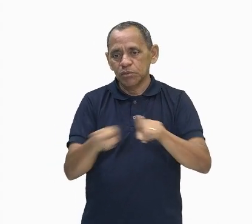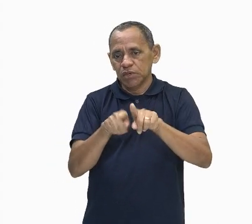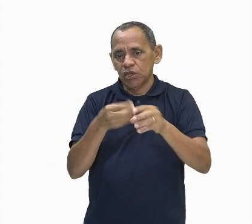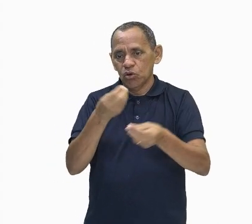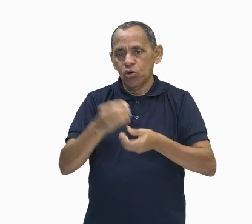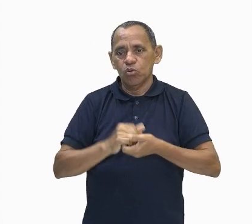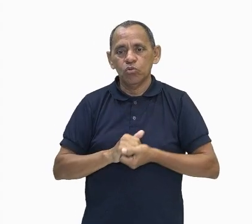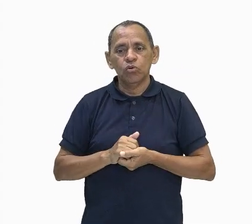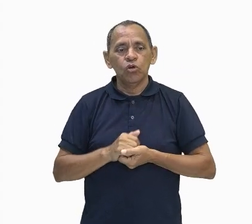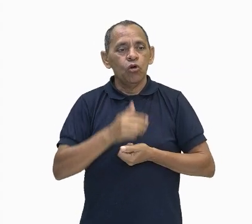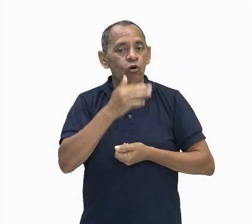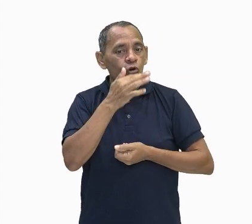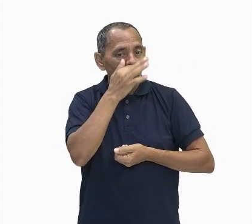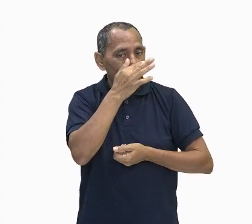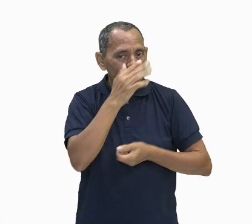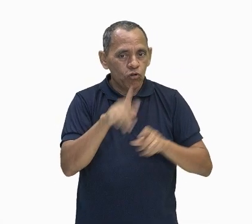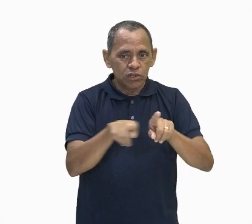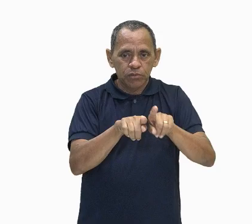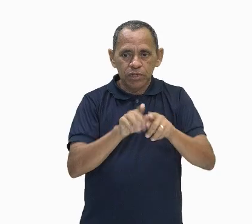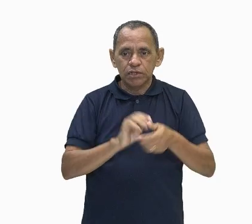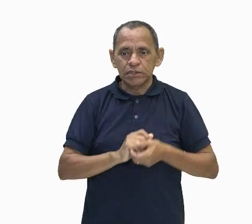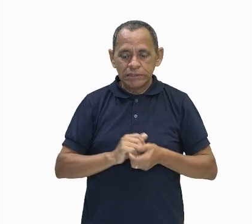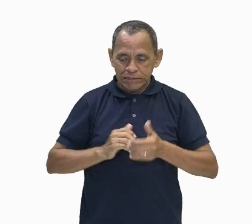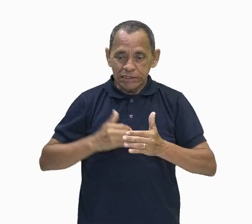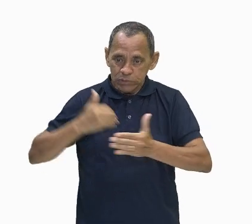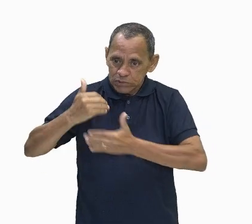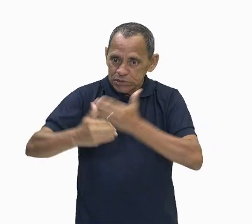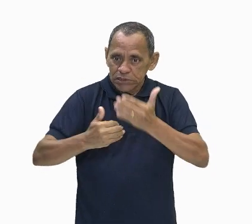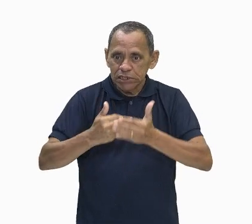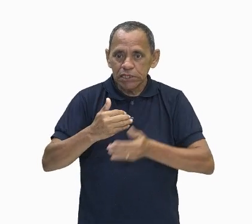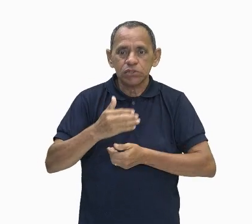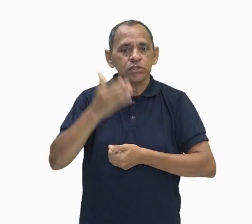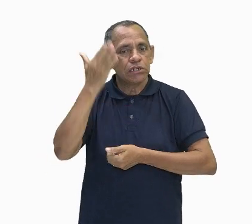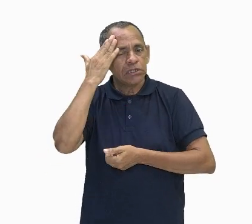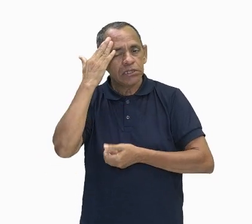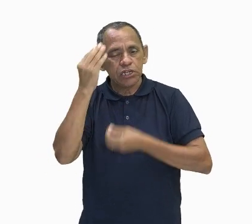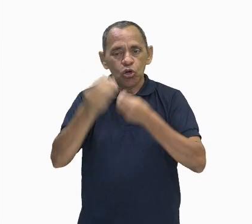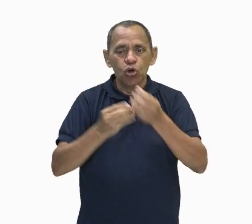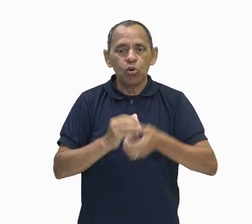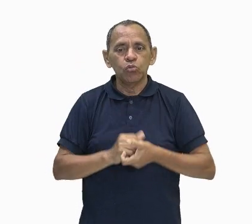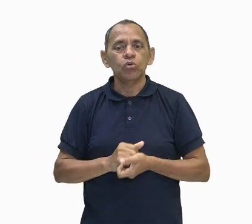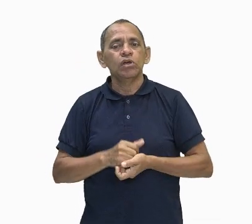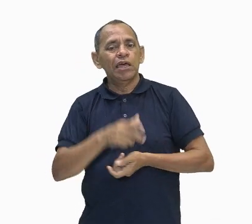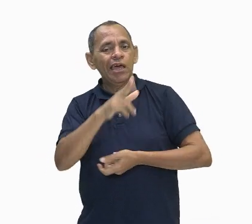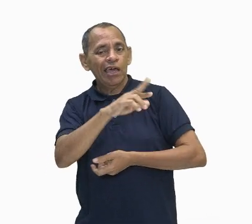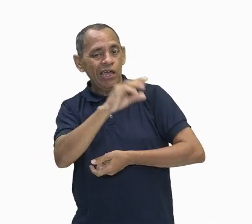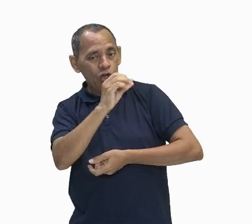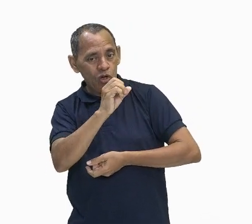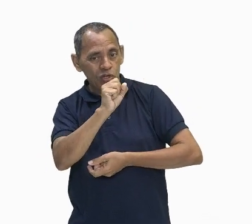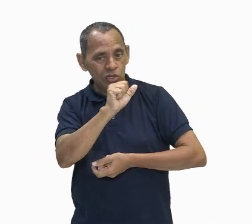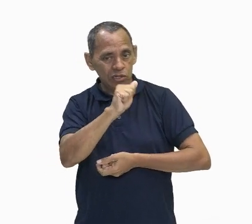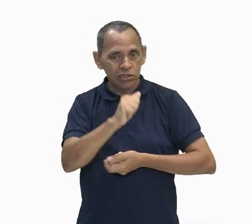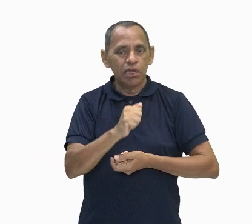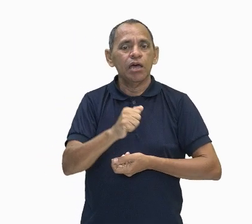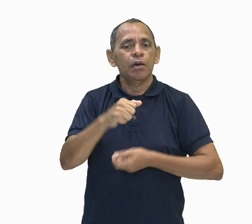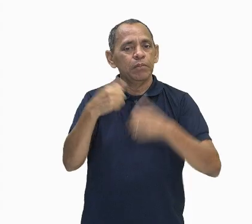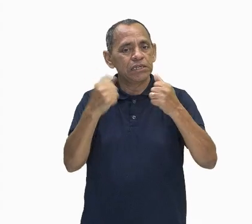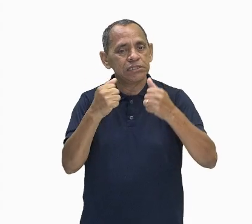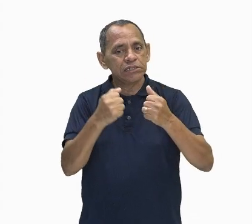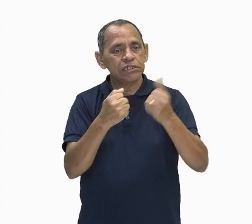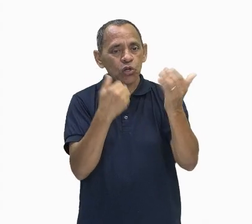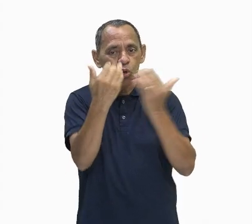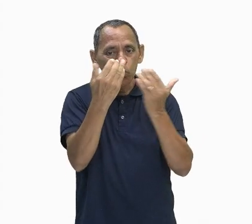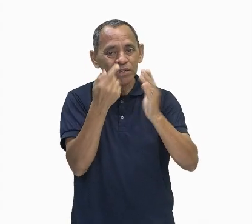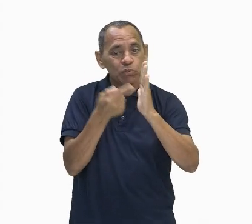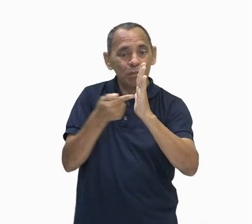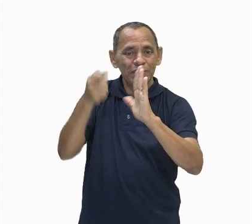Então, nesse processo a gente começa a entender por que é a rosa. É a rosa porque é essa comparação, essa metáfora